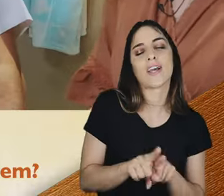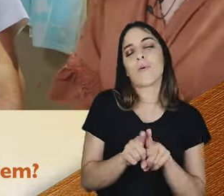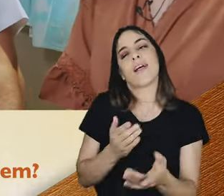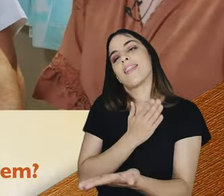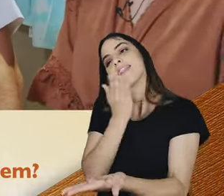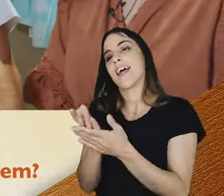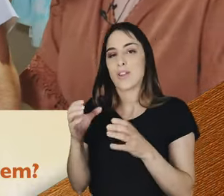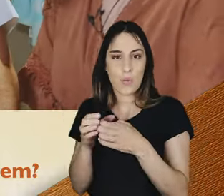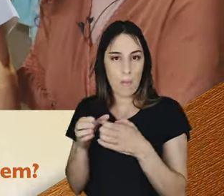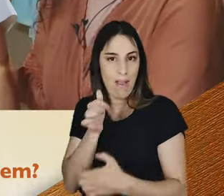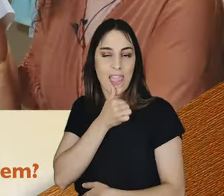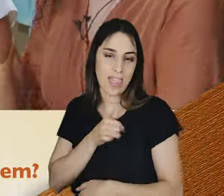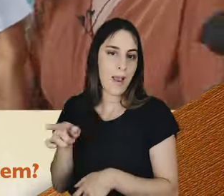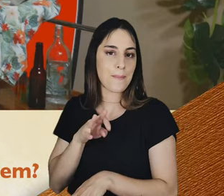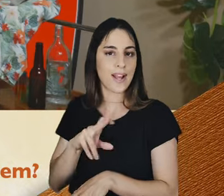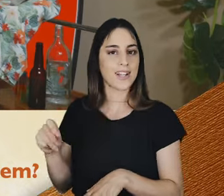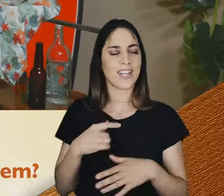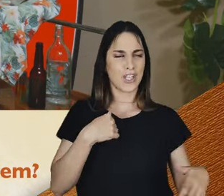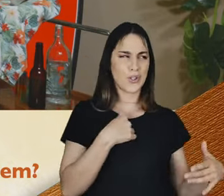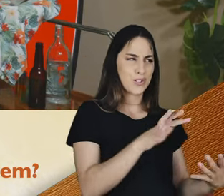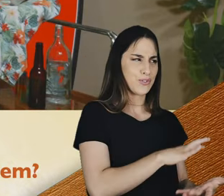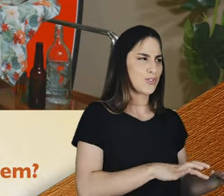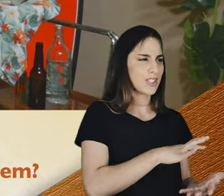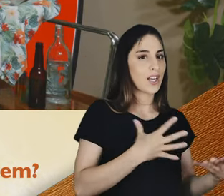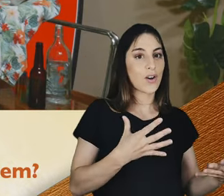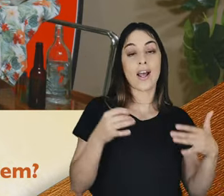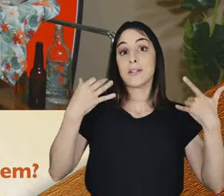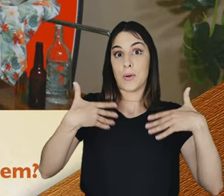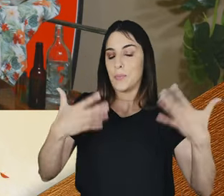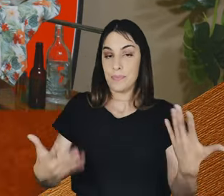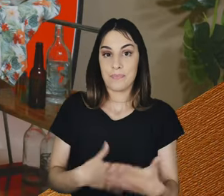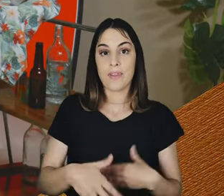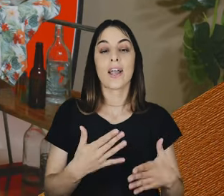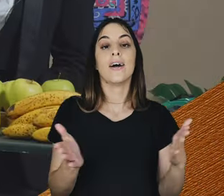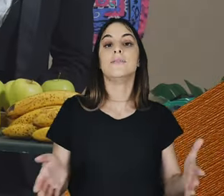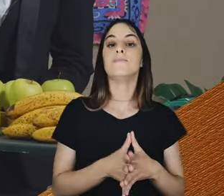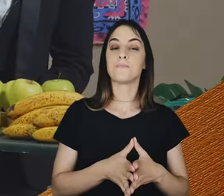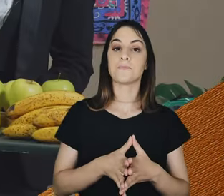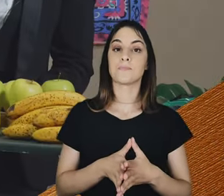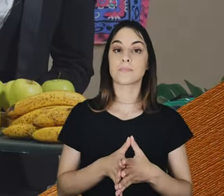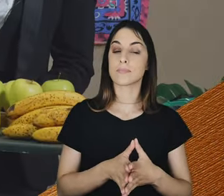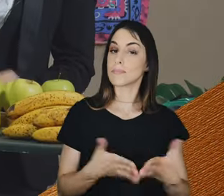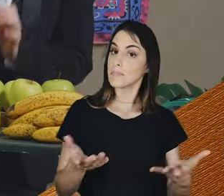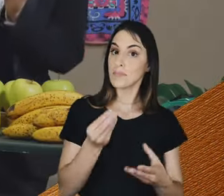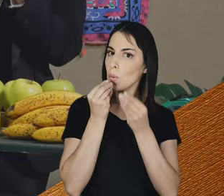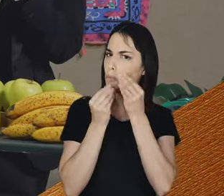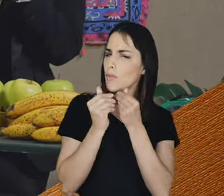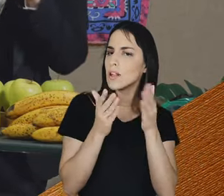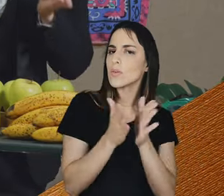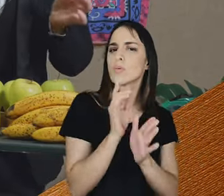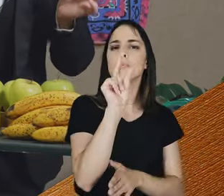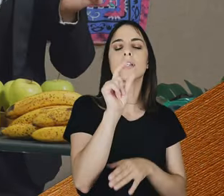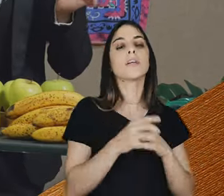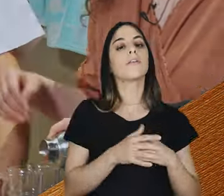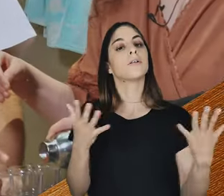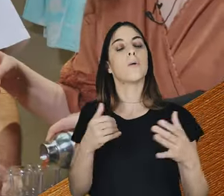é que se... Eu também estou um bocadinho confuso. Então, vamos lá provar, estou mortinho. Vamos lá provar. Já vou só ficar... pôr um pouco,